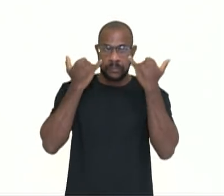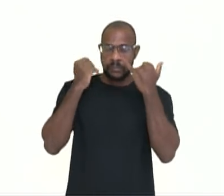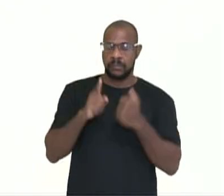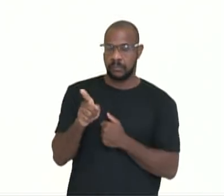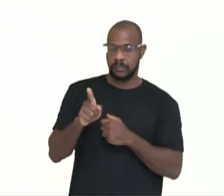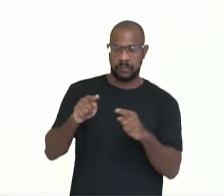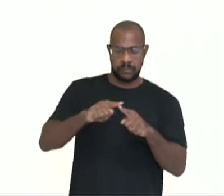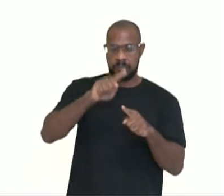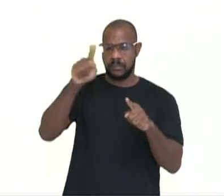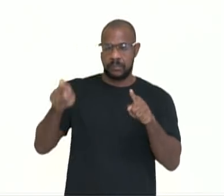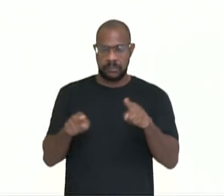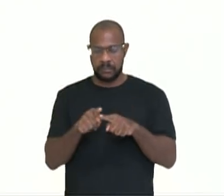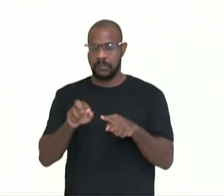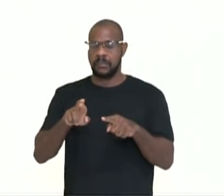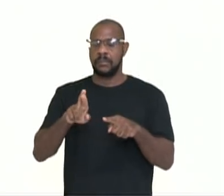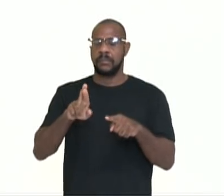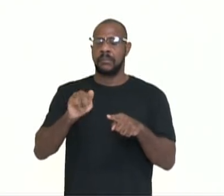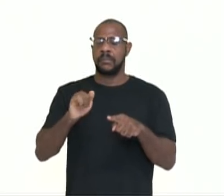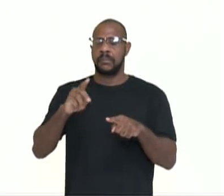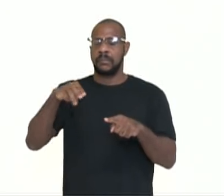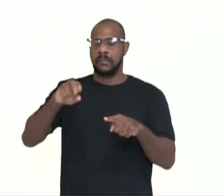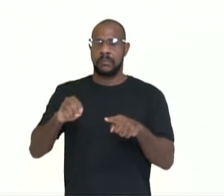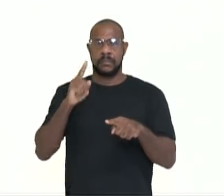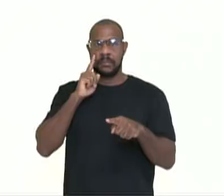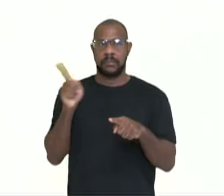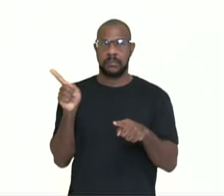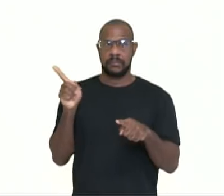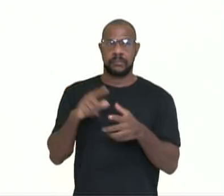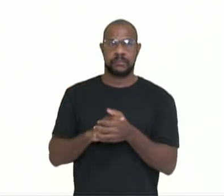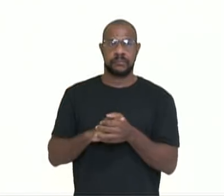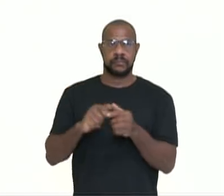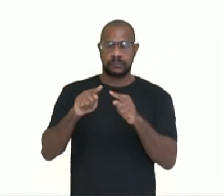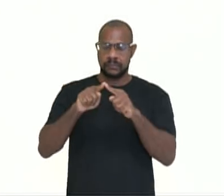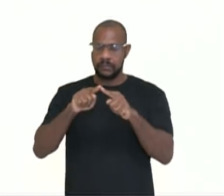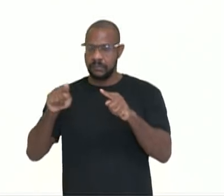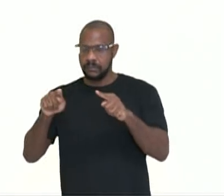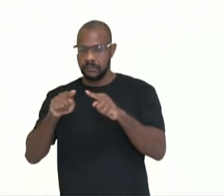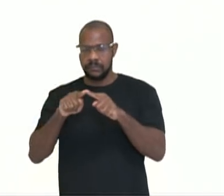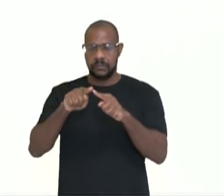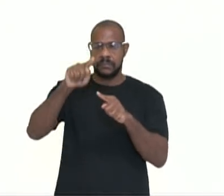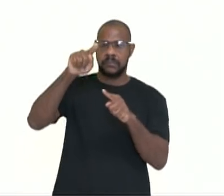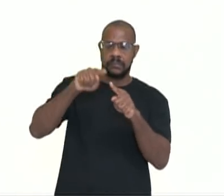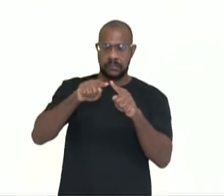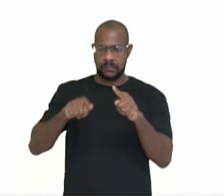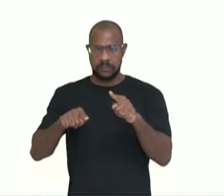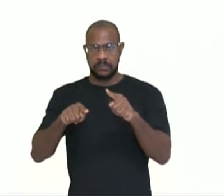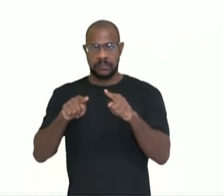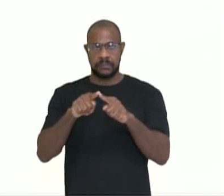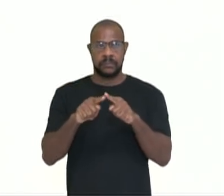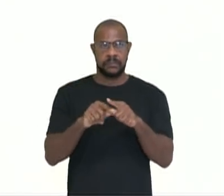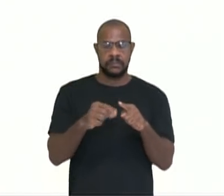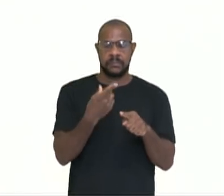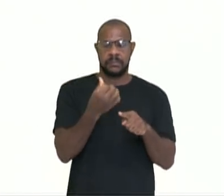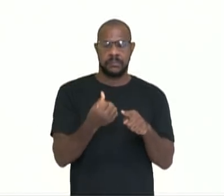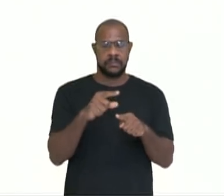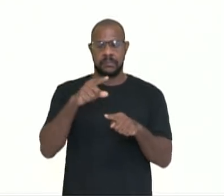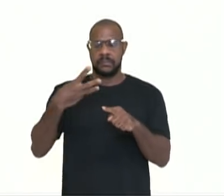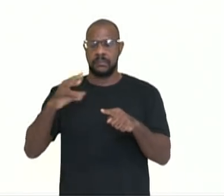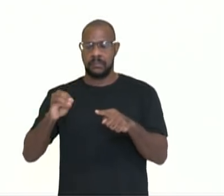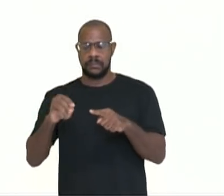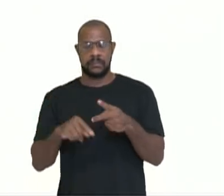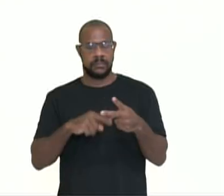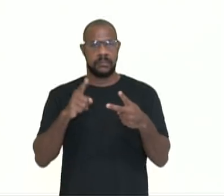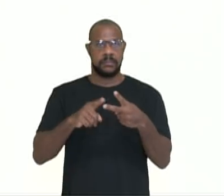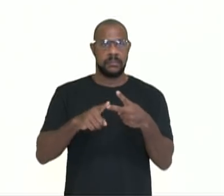aqui nós temos o posicionamento dos ponteiros que parte aqui na primeira imagem de 16h30 e na segunda à